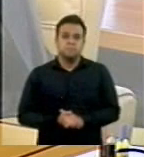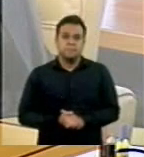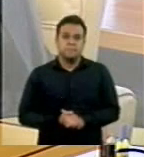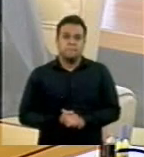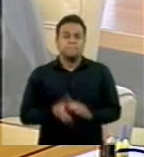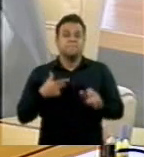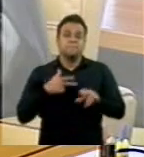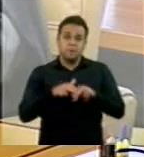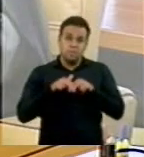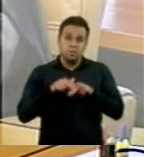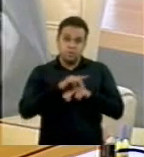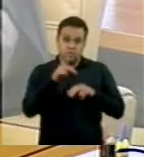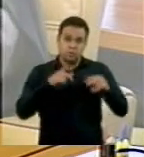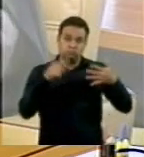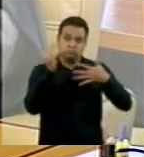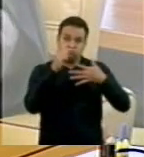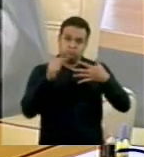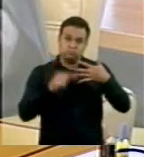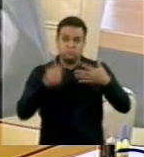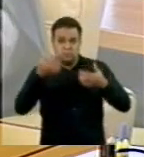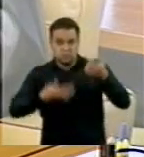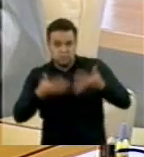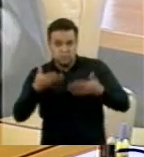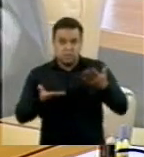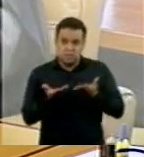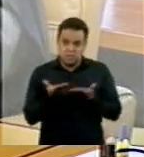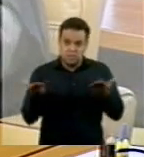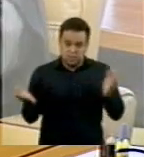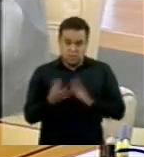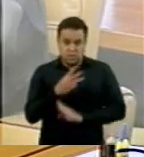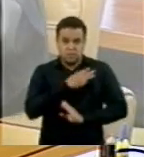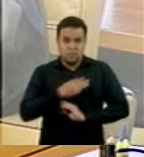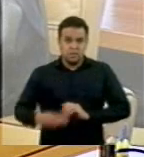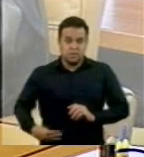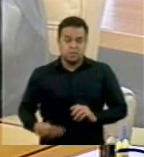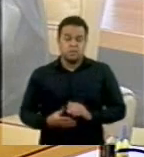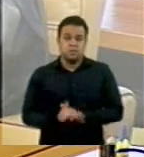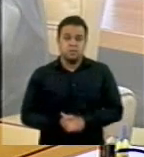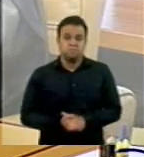estou trazendo essas ponderações a Vossas Excelências e,